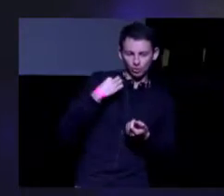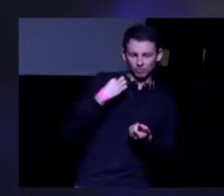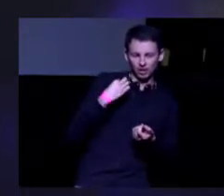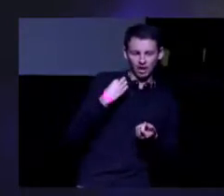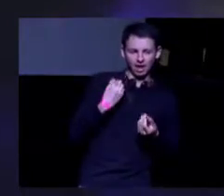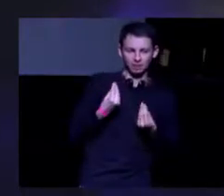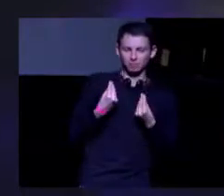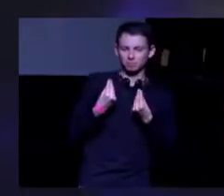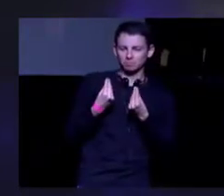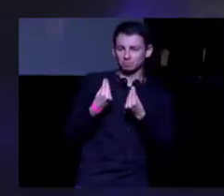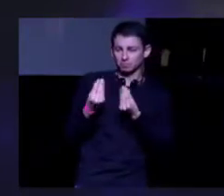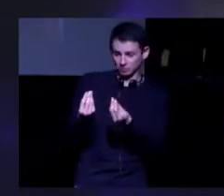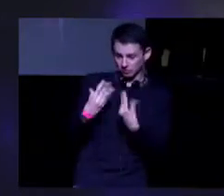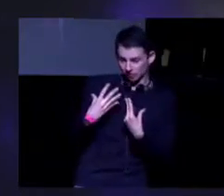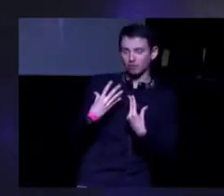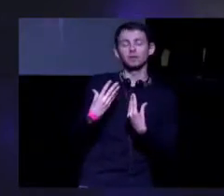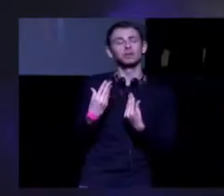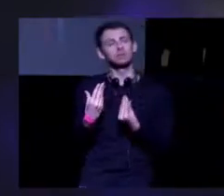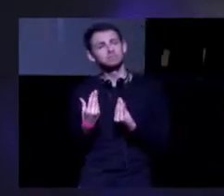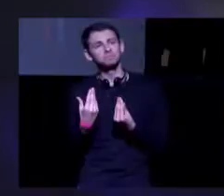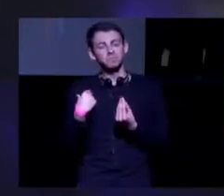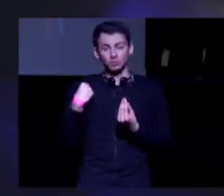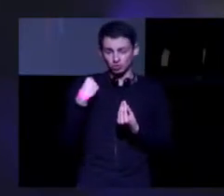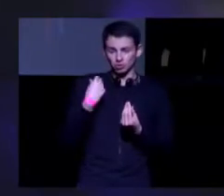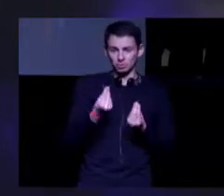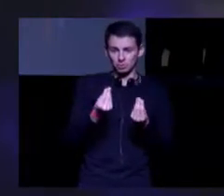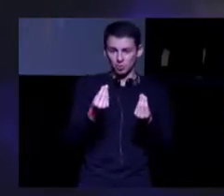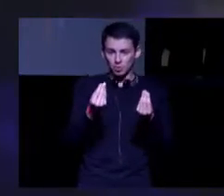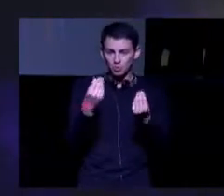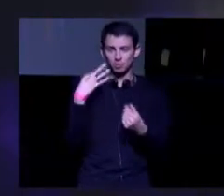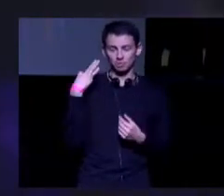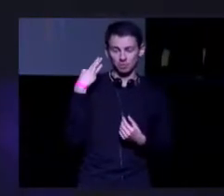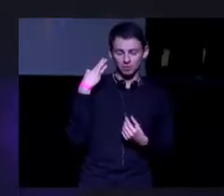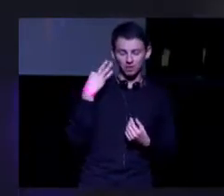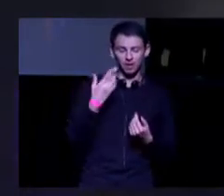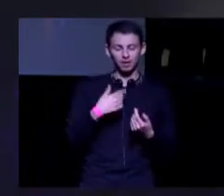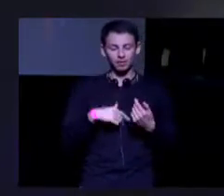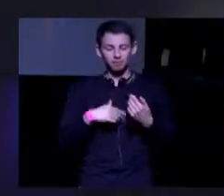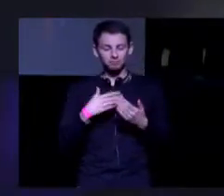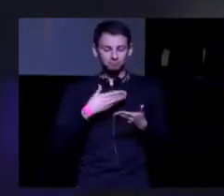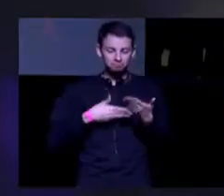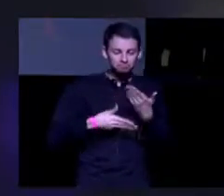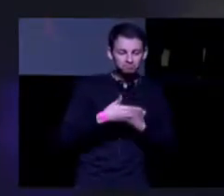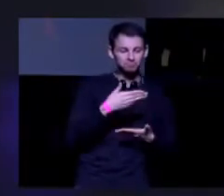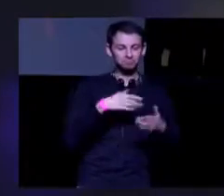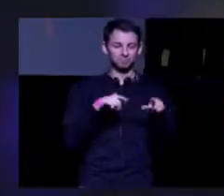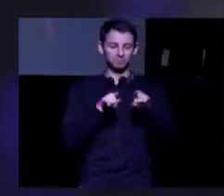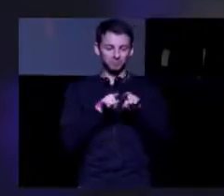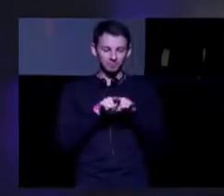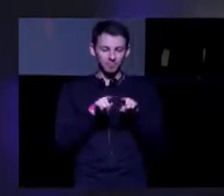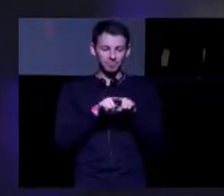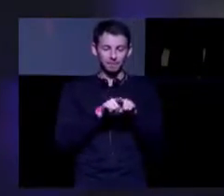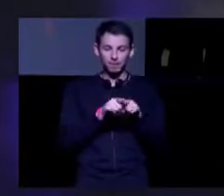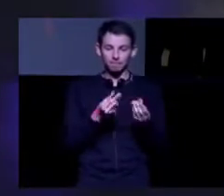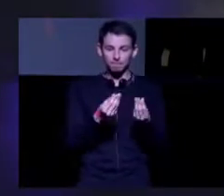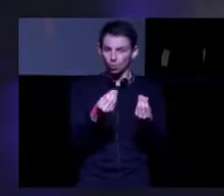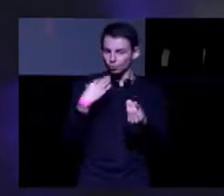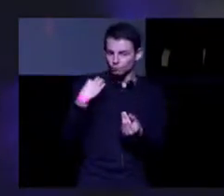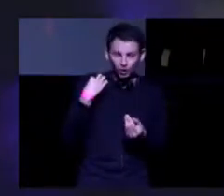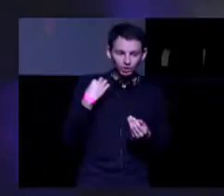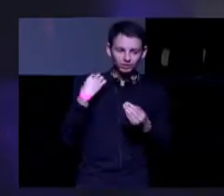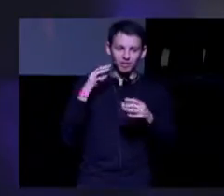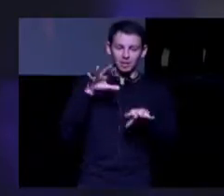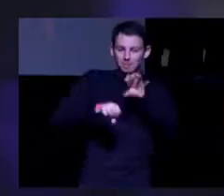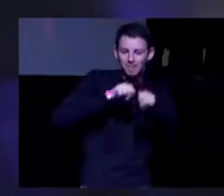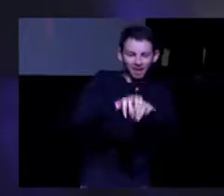evento grande, as reformas acontecem de um lado e tem o atendimento dos catadores do outro, então são muitos voluntários, tanto da